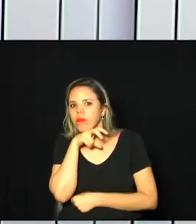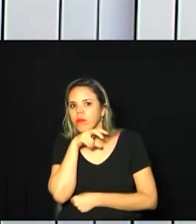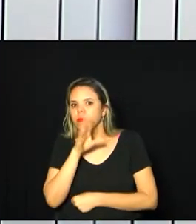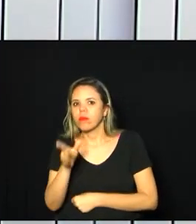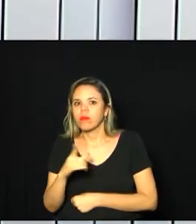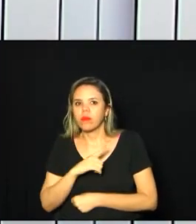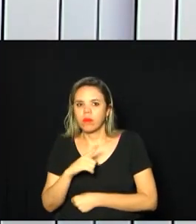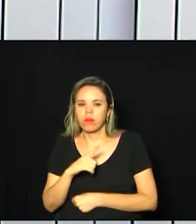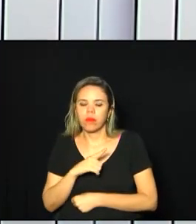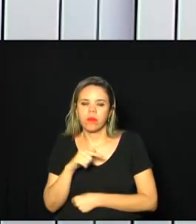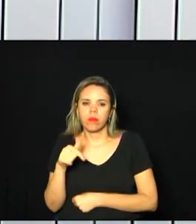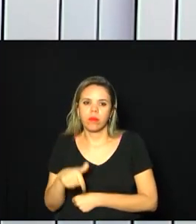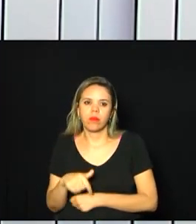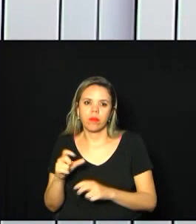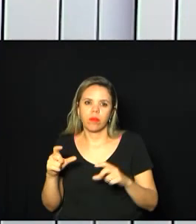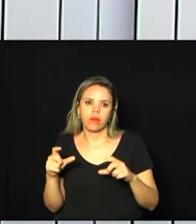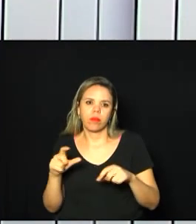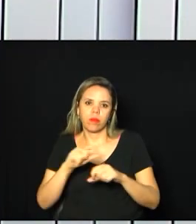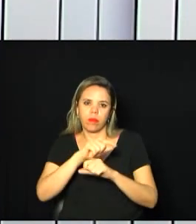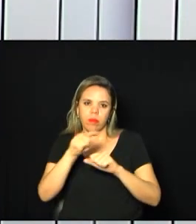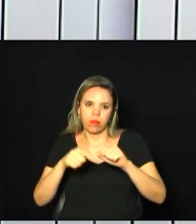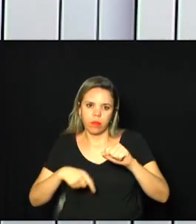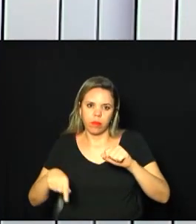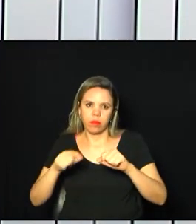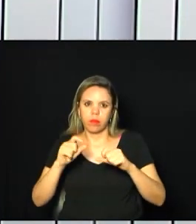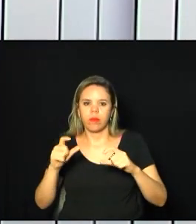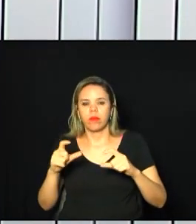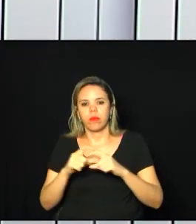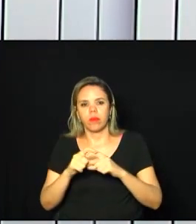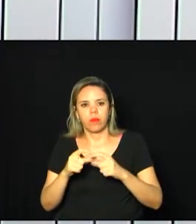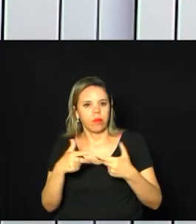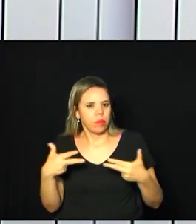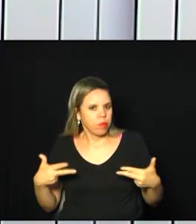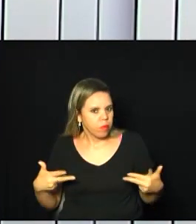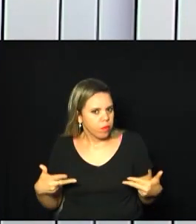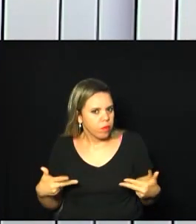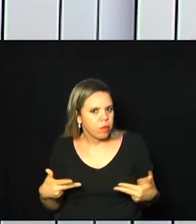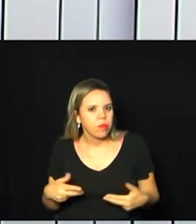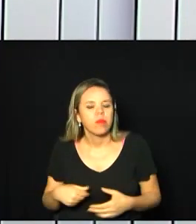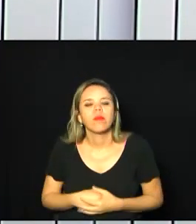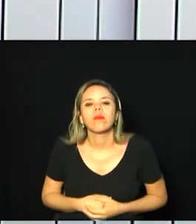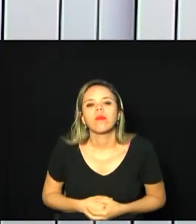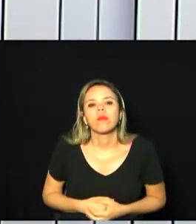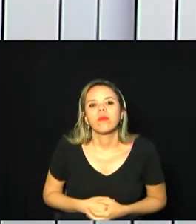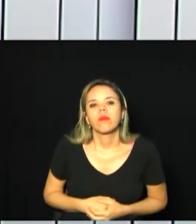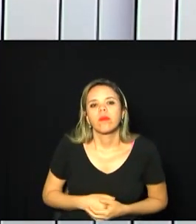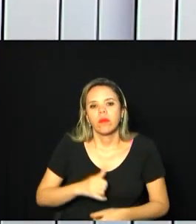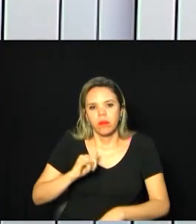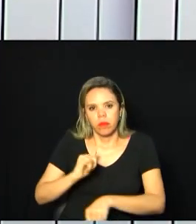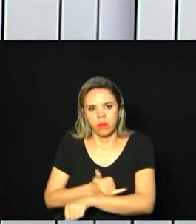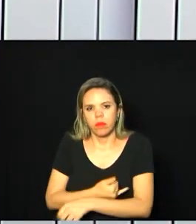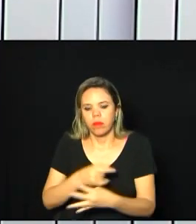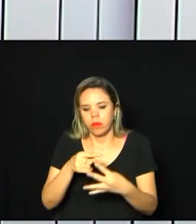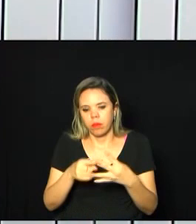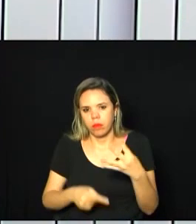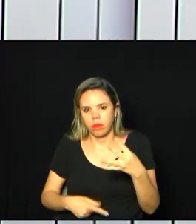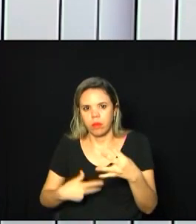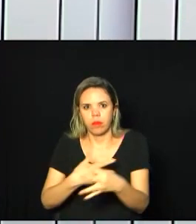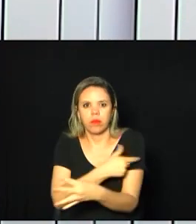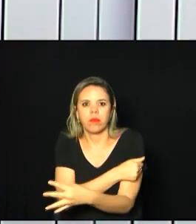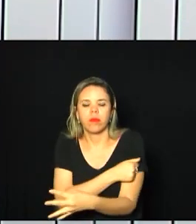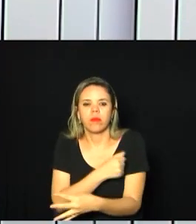já temos também aqui a AstraZeneca, a Oxford Fiocruz, a Pfizer e a Janssen, essas 4.